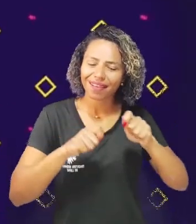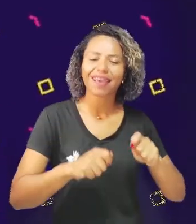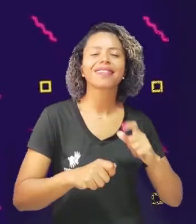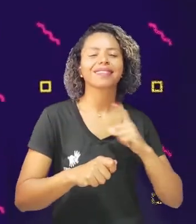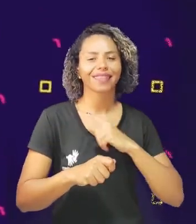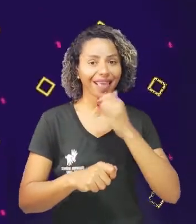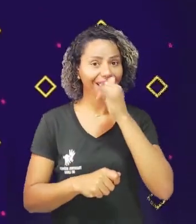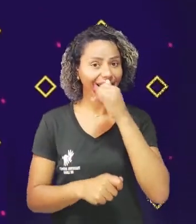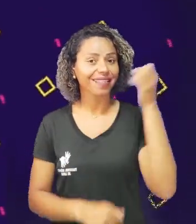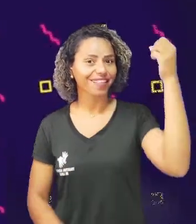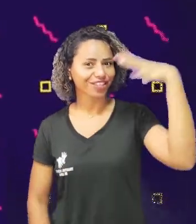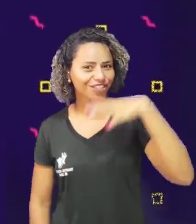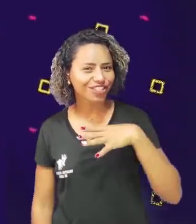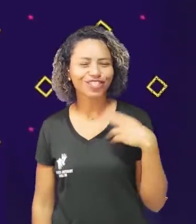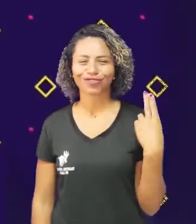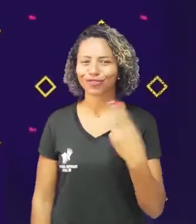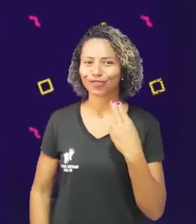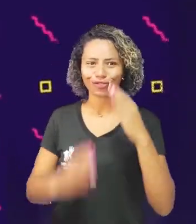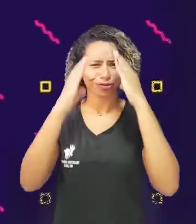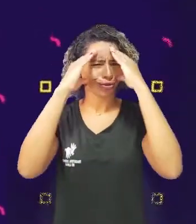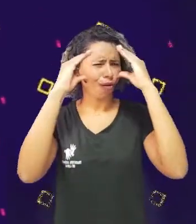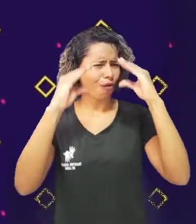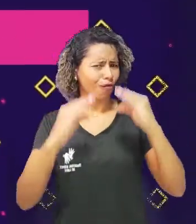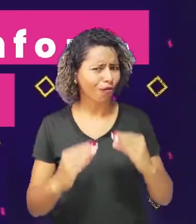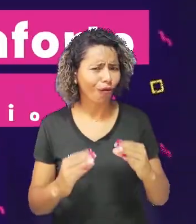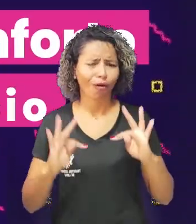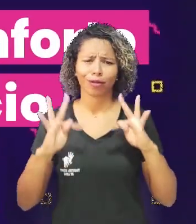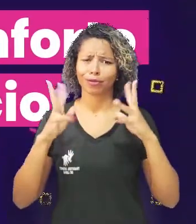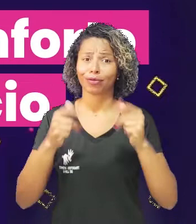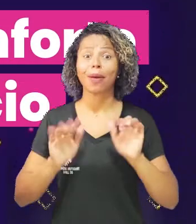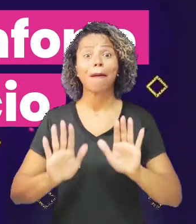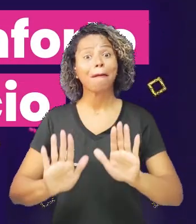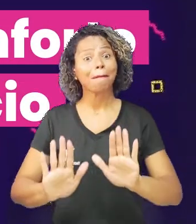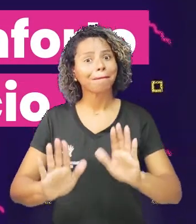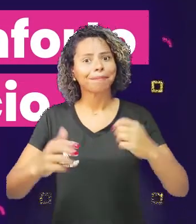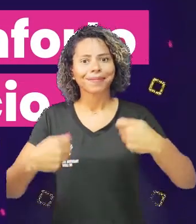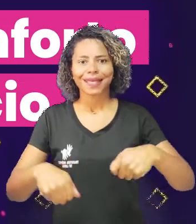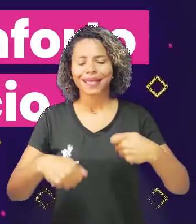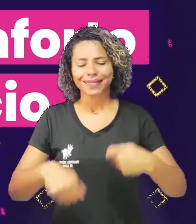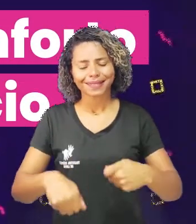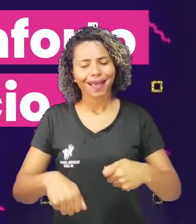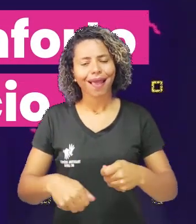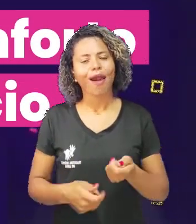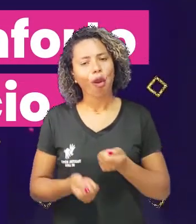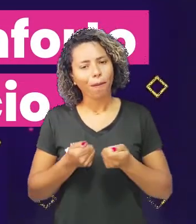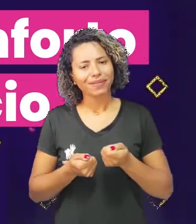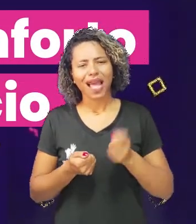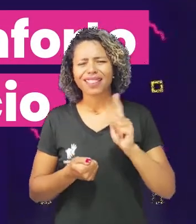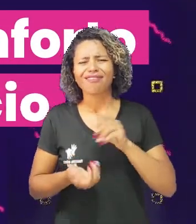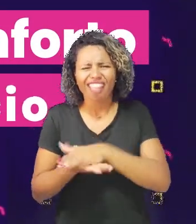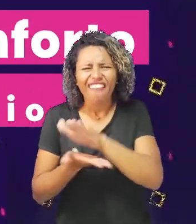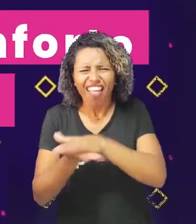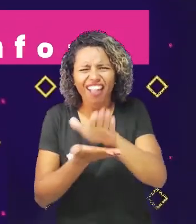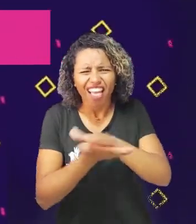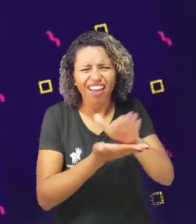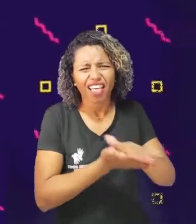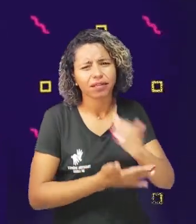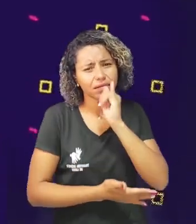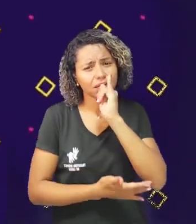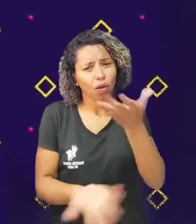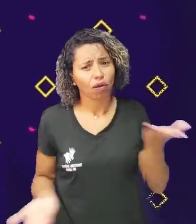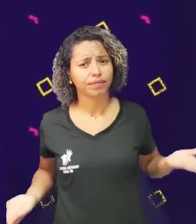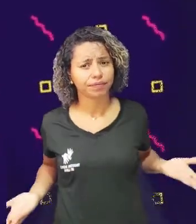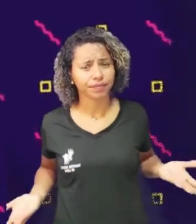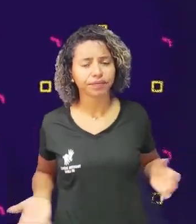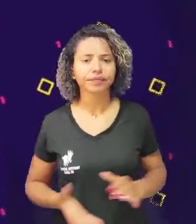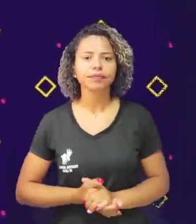de que elas podem usar a energia, usufruir do conforto que a energia proporciona, mas sem desperdiçar.